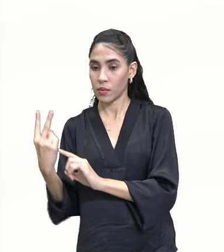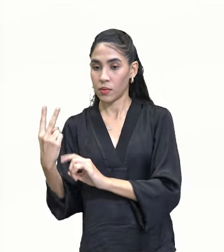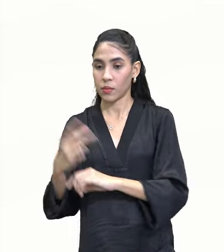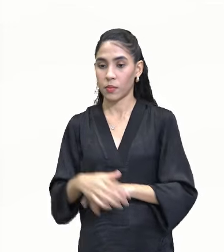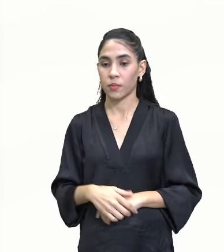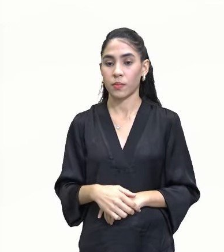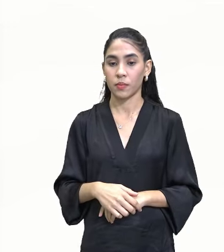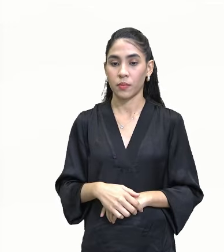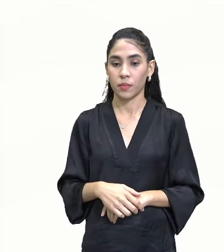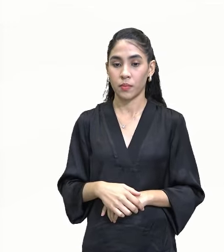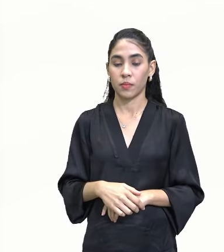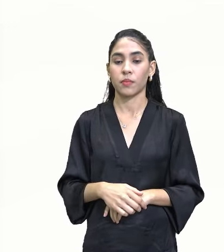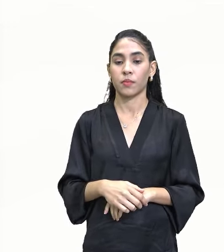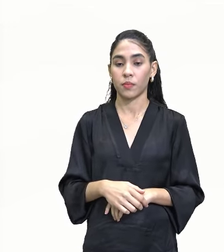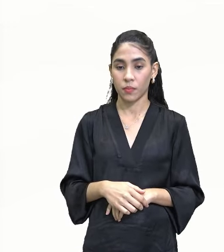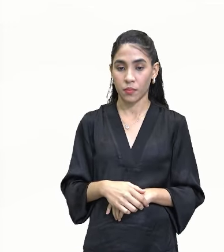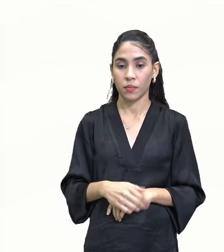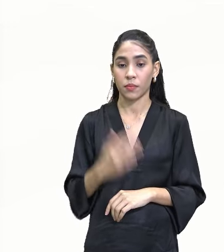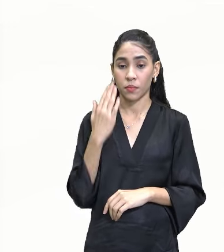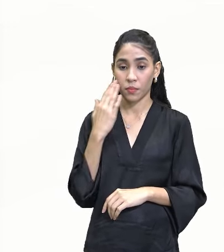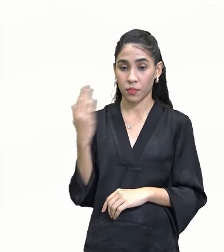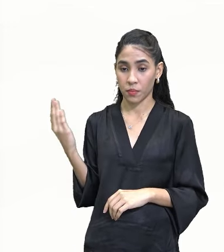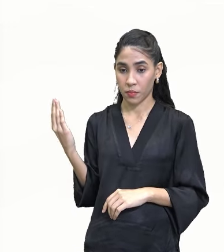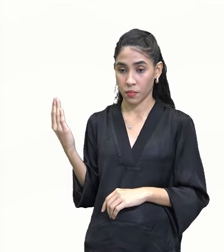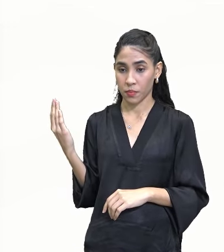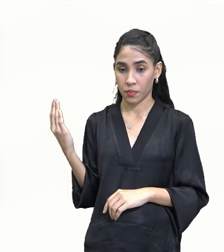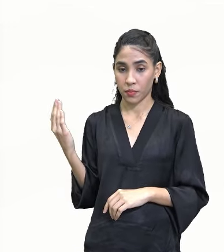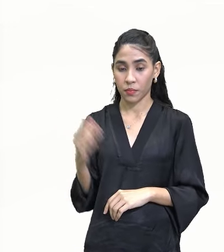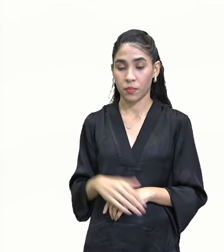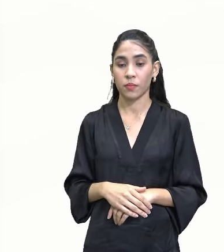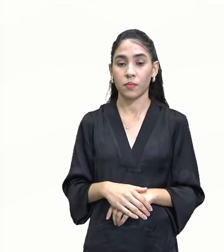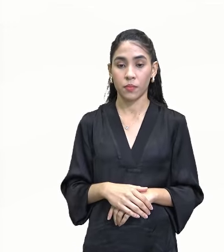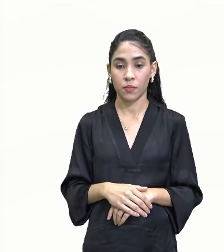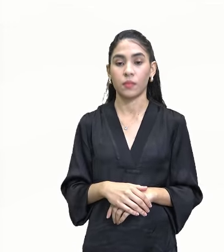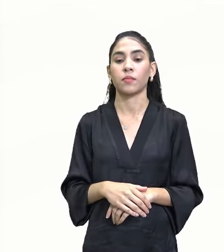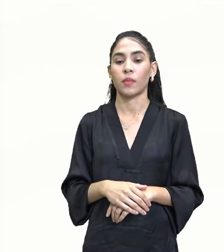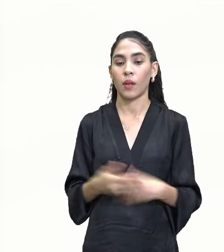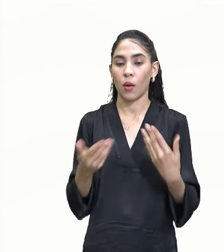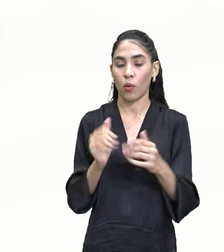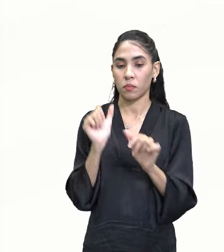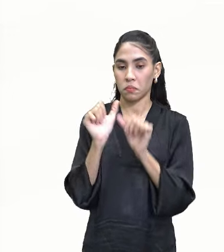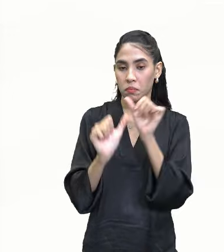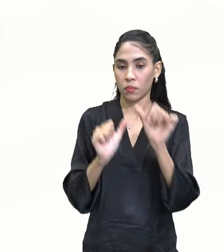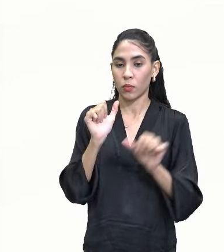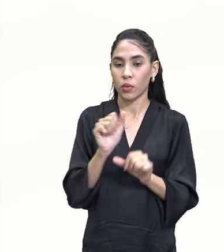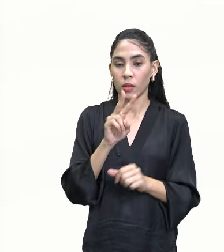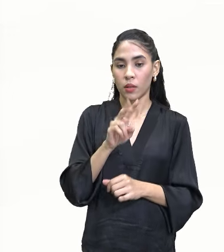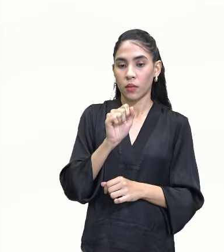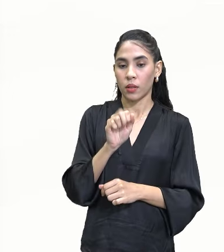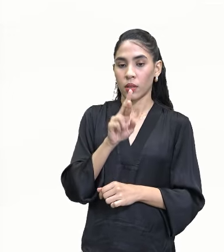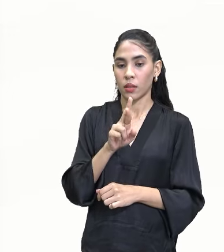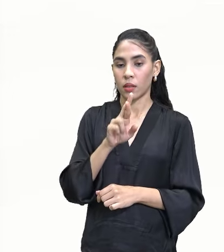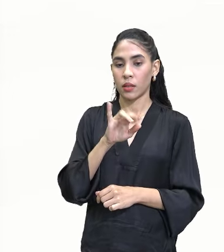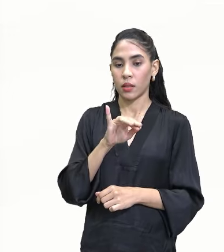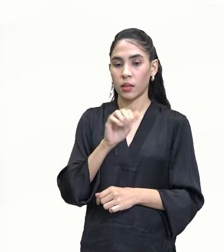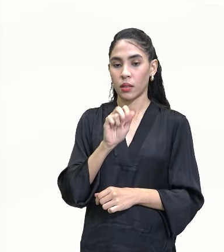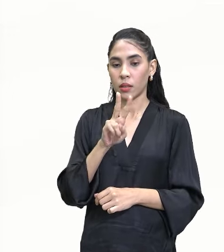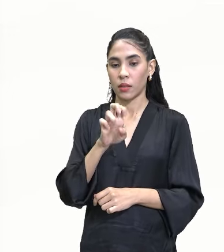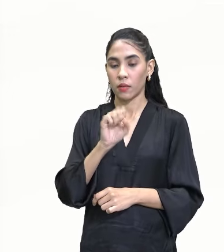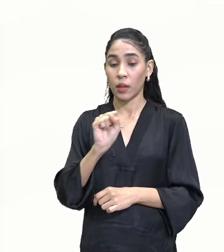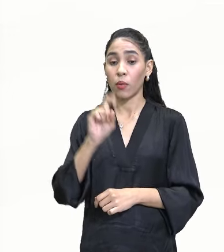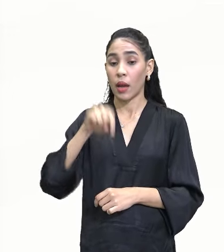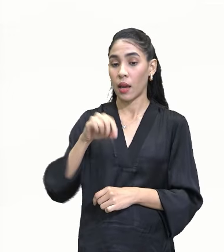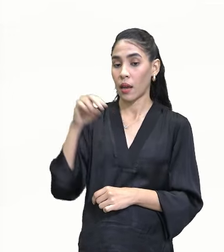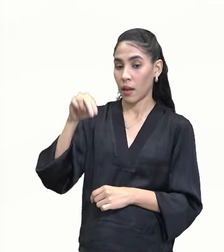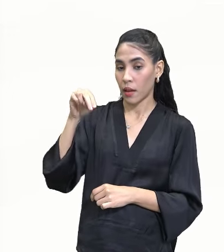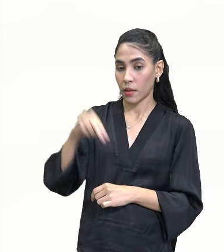agora, isso é uma equação, o que a gente faz? A gente vai isolando a variável é N. O que eu faço então aqui